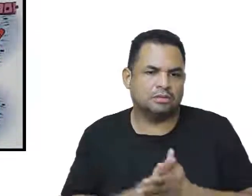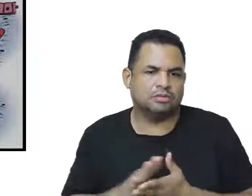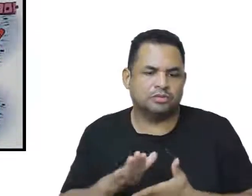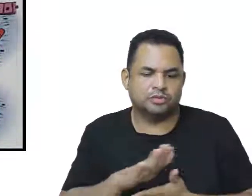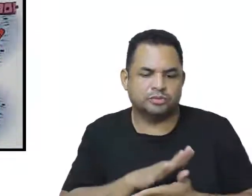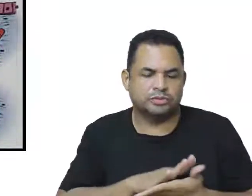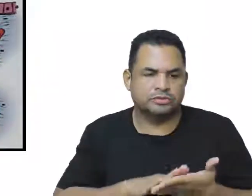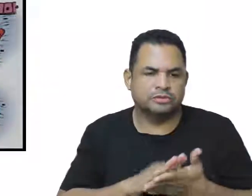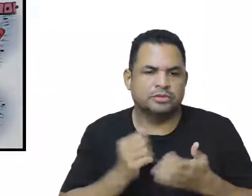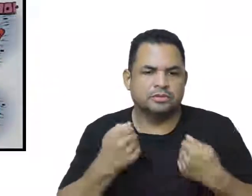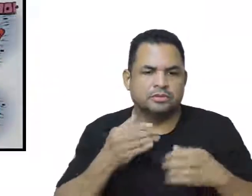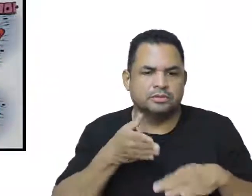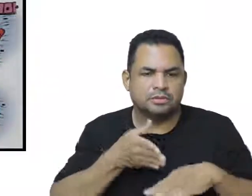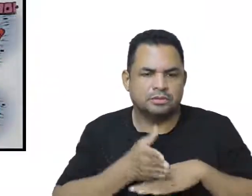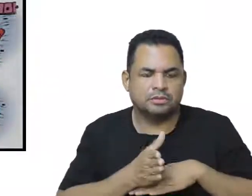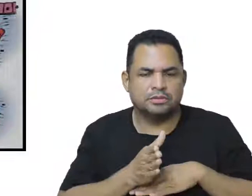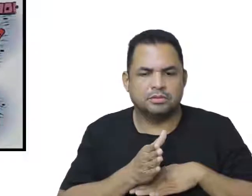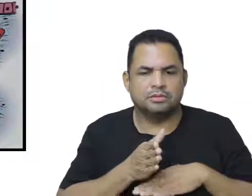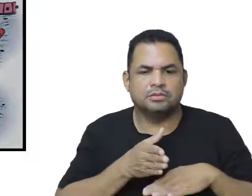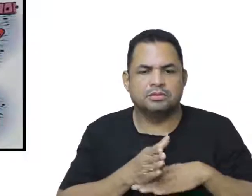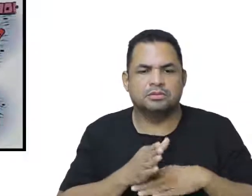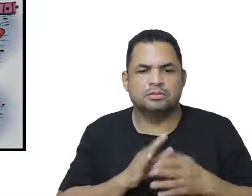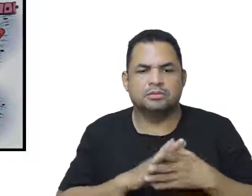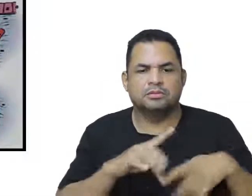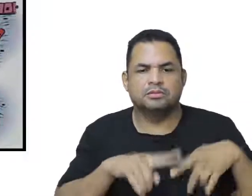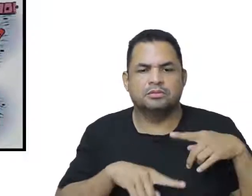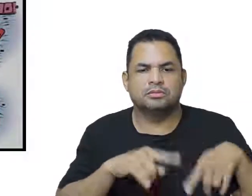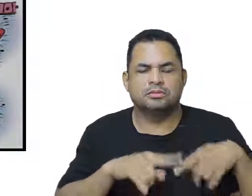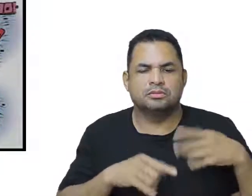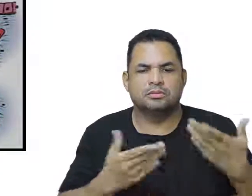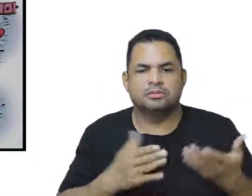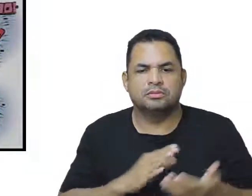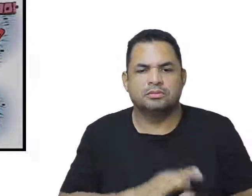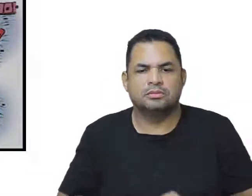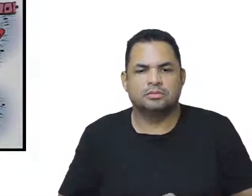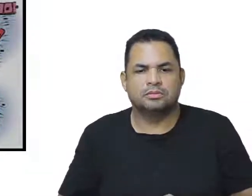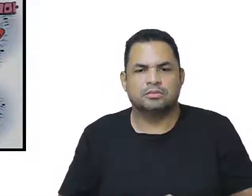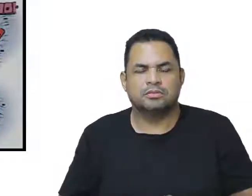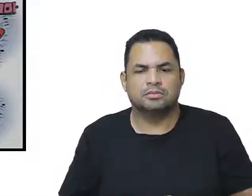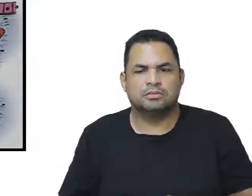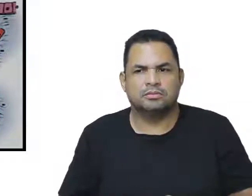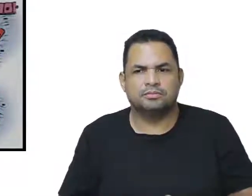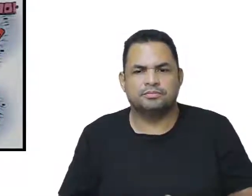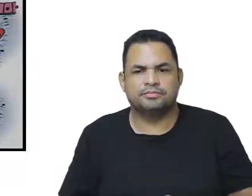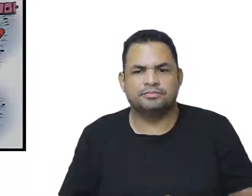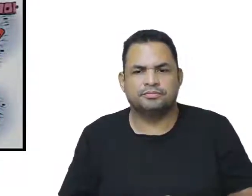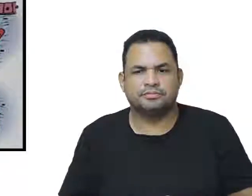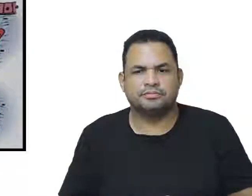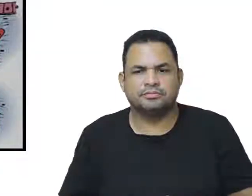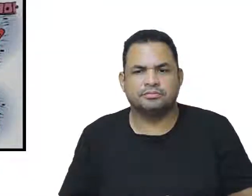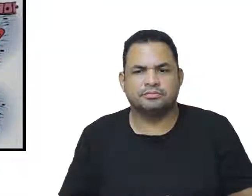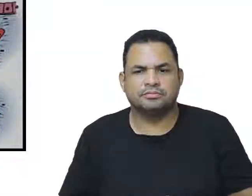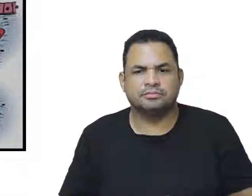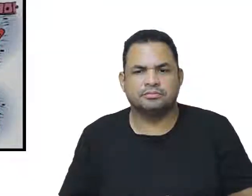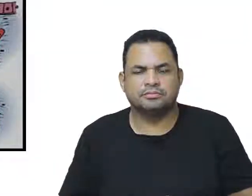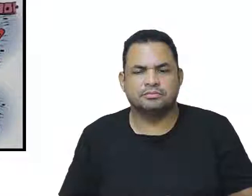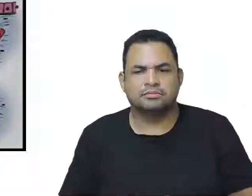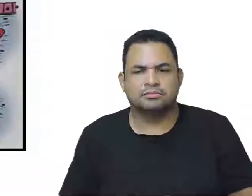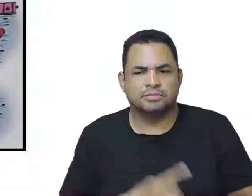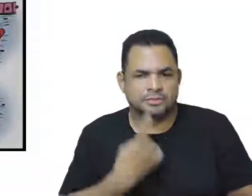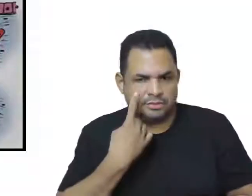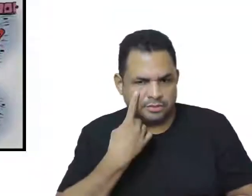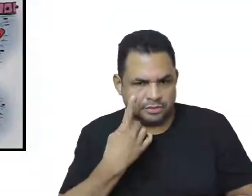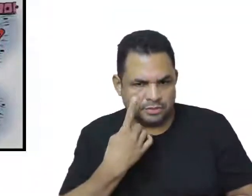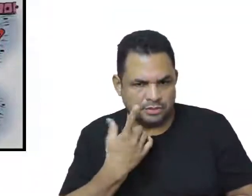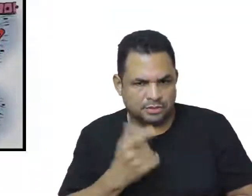a saída desse material. Cordões de células formando uma glândula endócrina. Vocês percebem